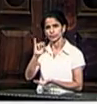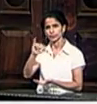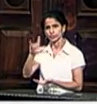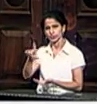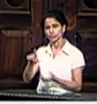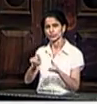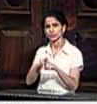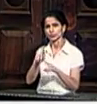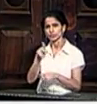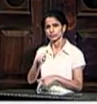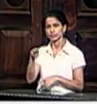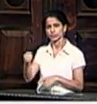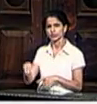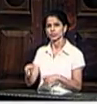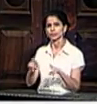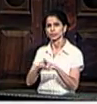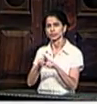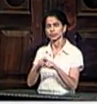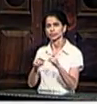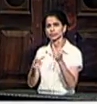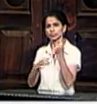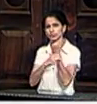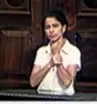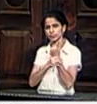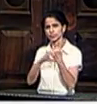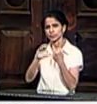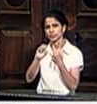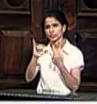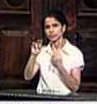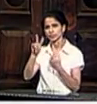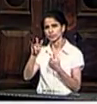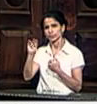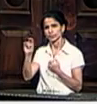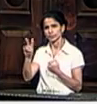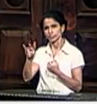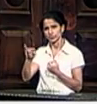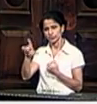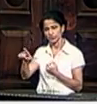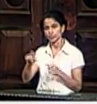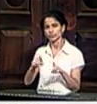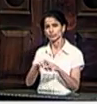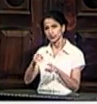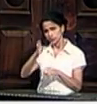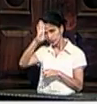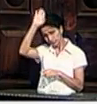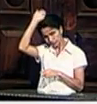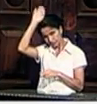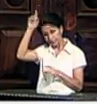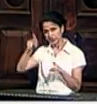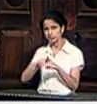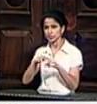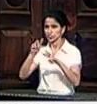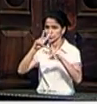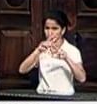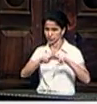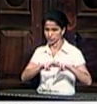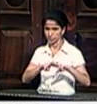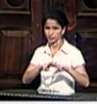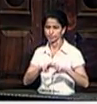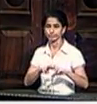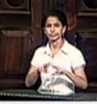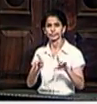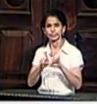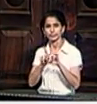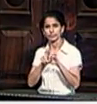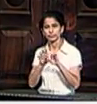mas também da Defesa Civil, do Corpo de Bombeiros e do Sistema Penitenciário. E